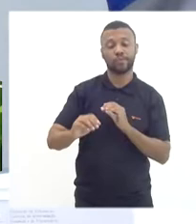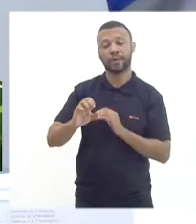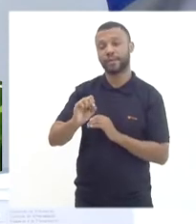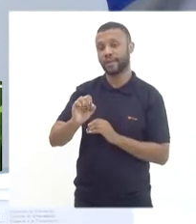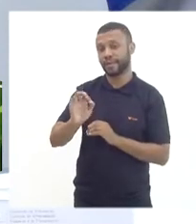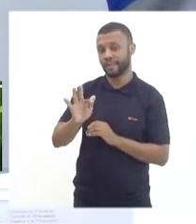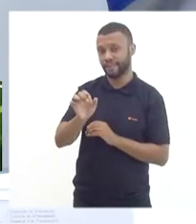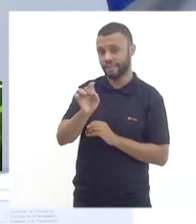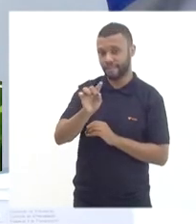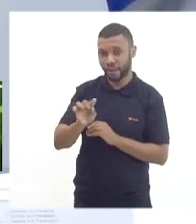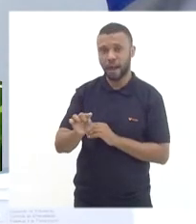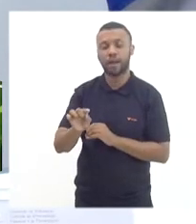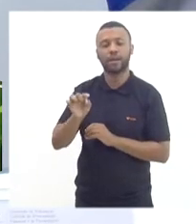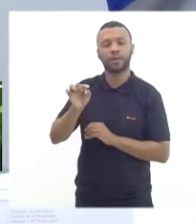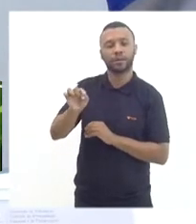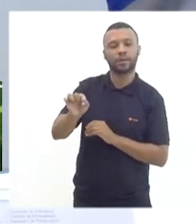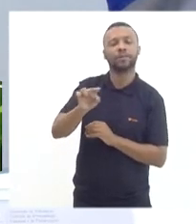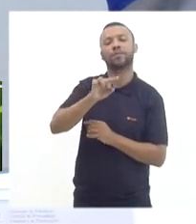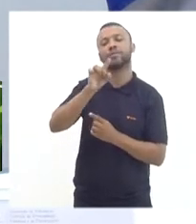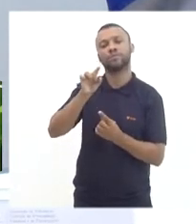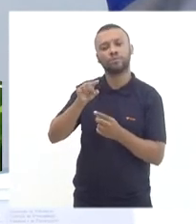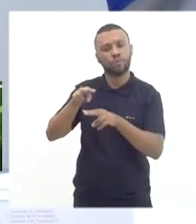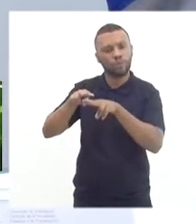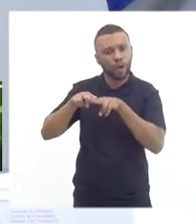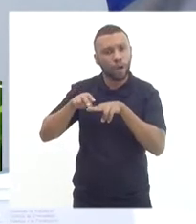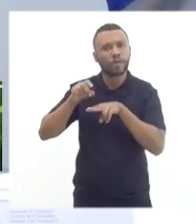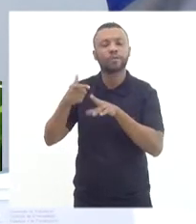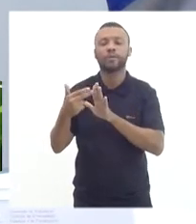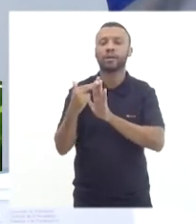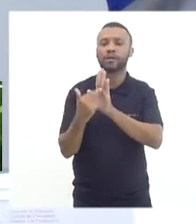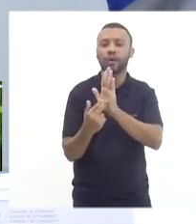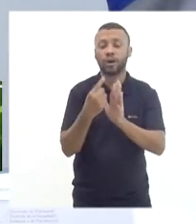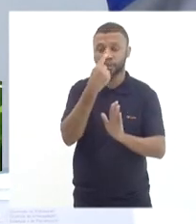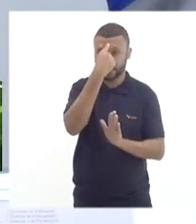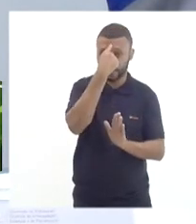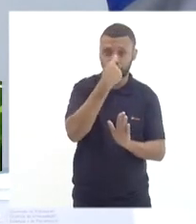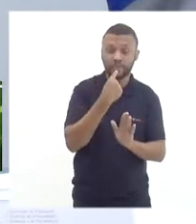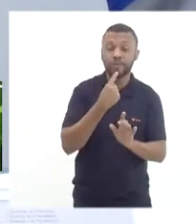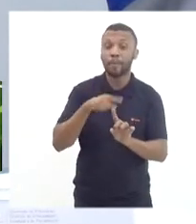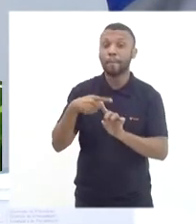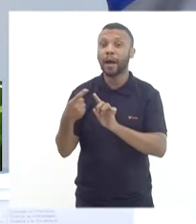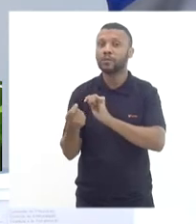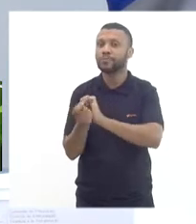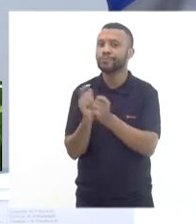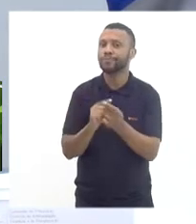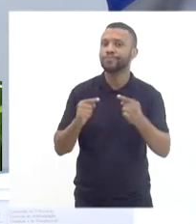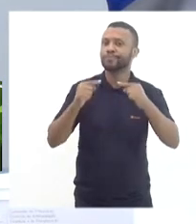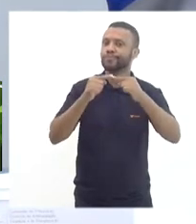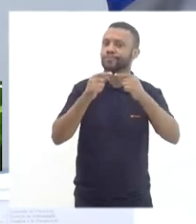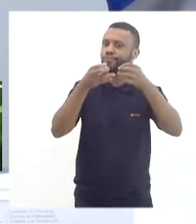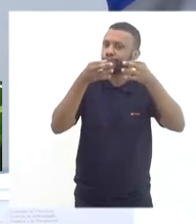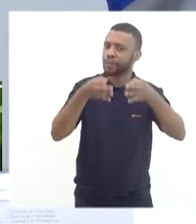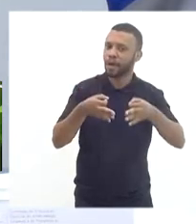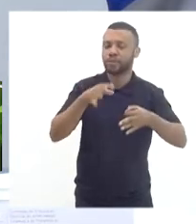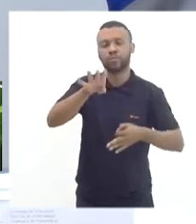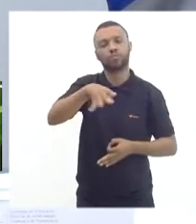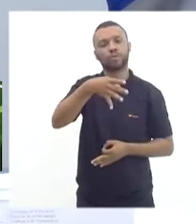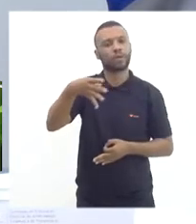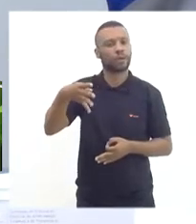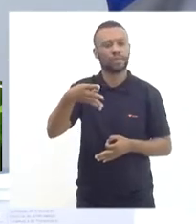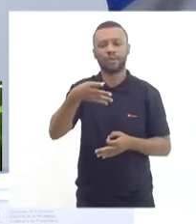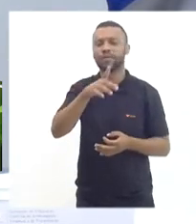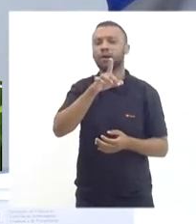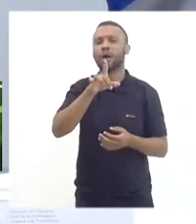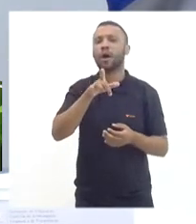Fazenda, função dos relatórios de perfil e de conformidade do programa. Então, vai servir só